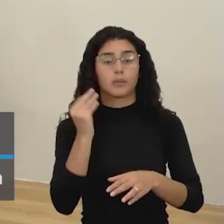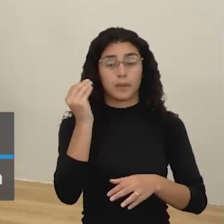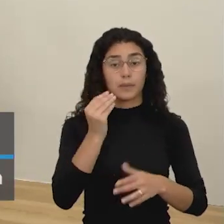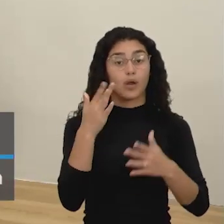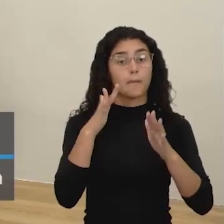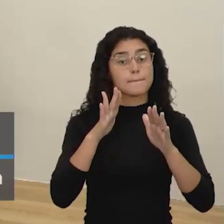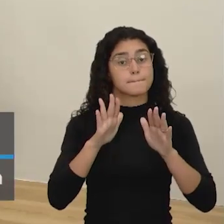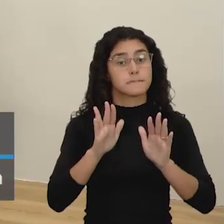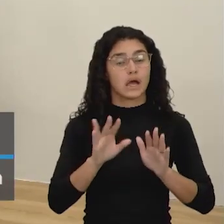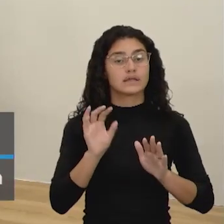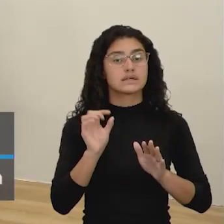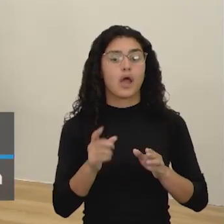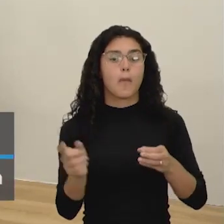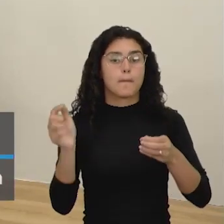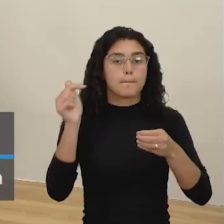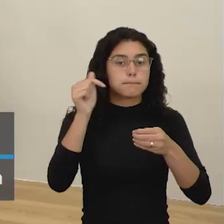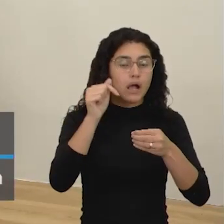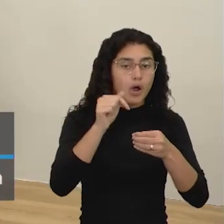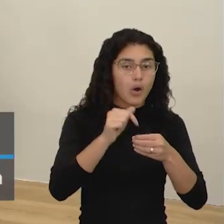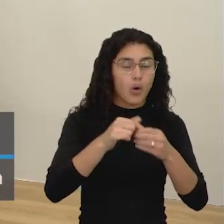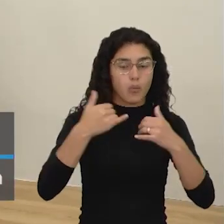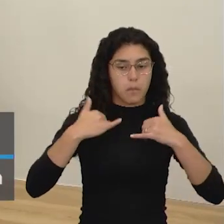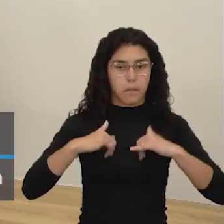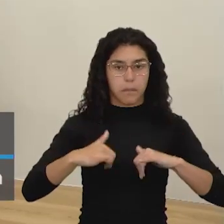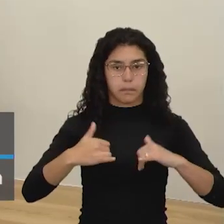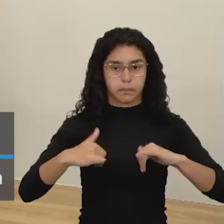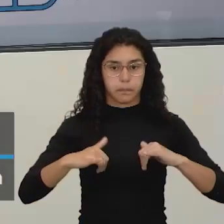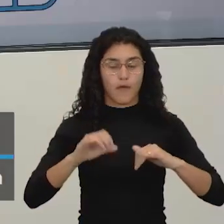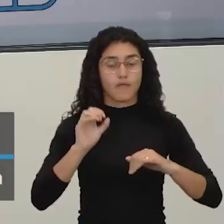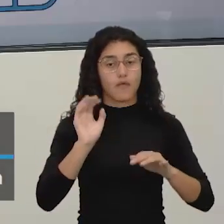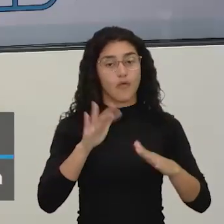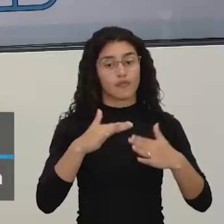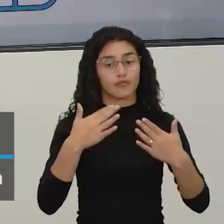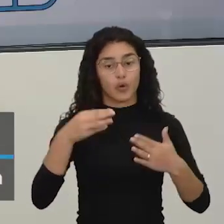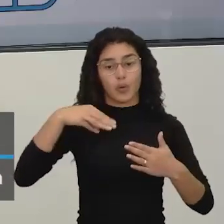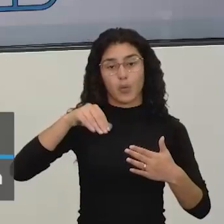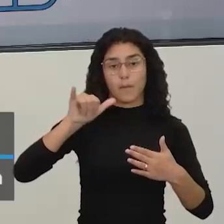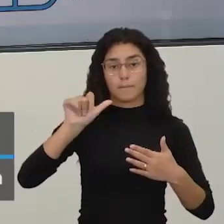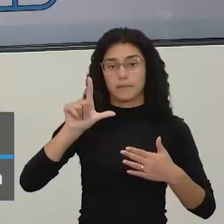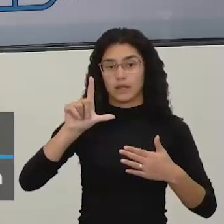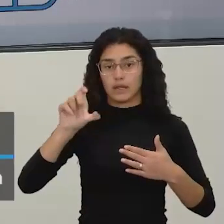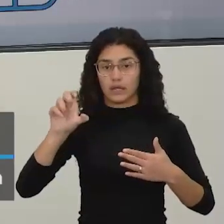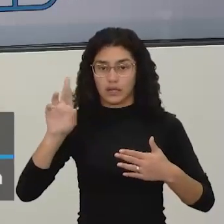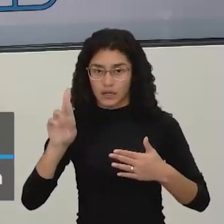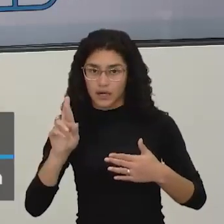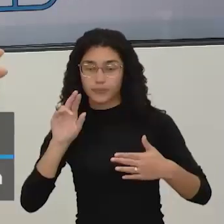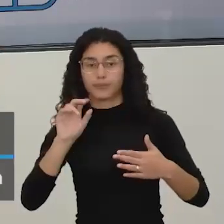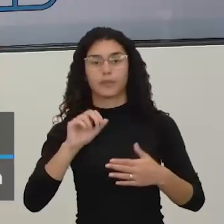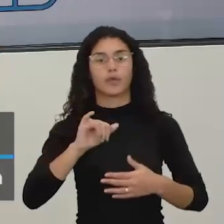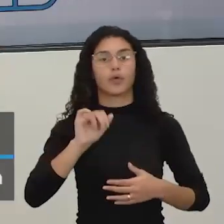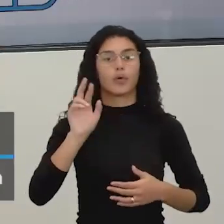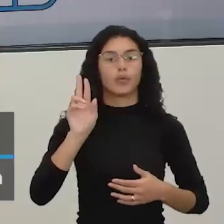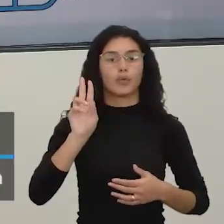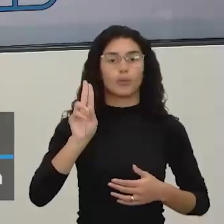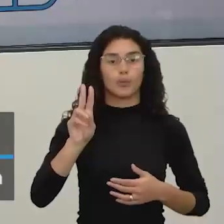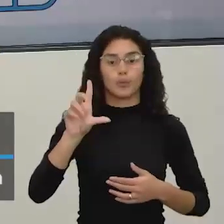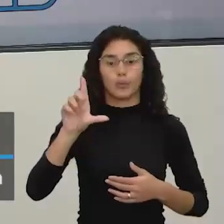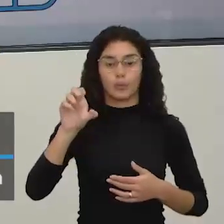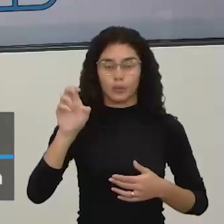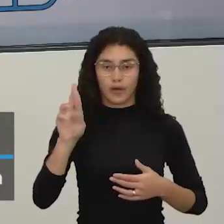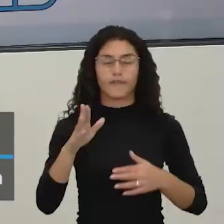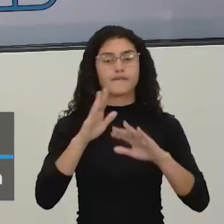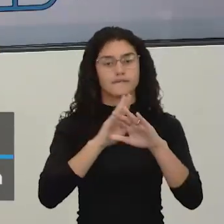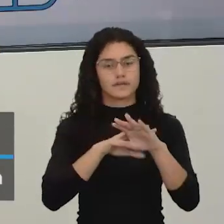só que aí quem introduziu a parte da descarga elétrica foi justamente o Miller e o Urey. Certo. Eles fizeram um